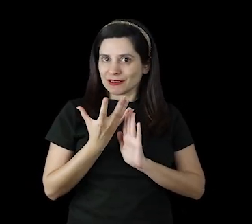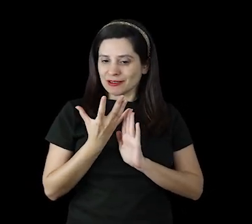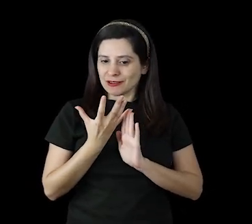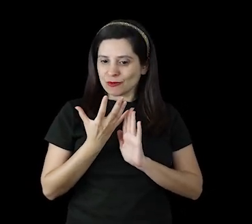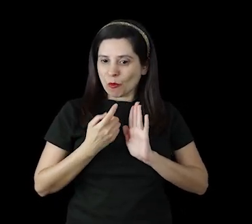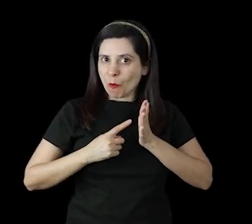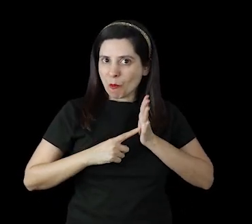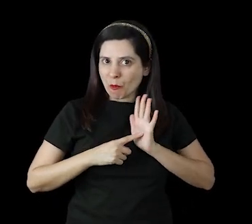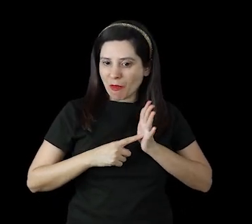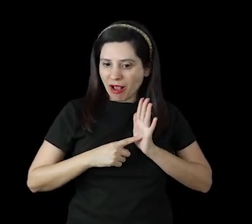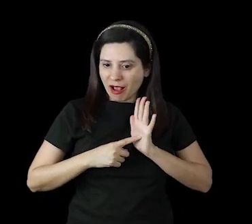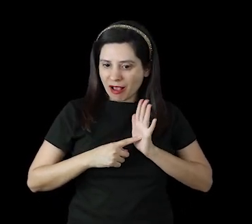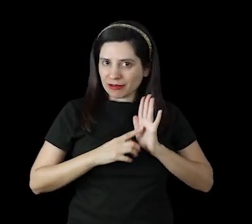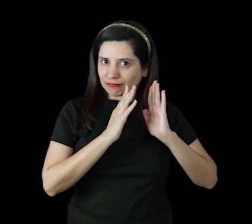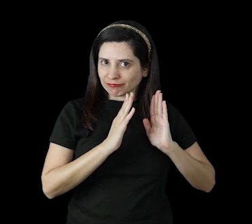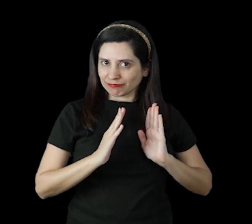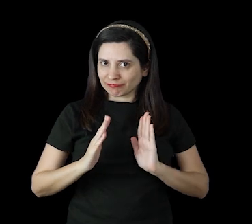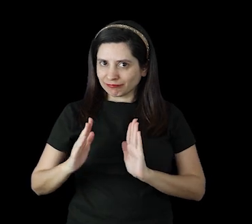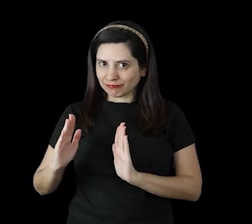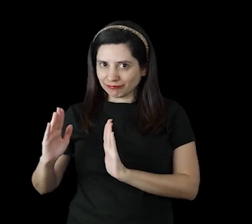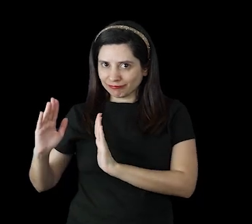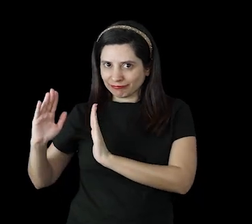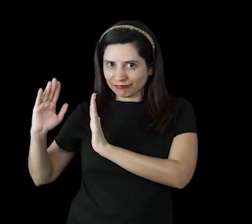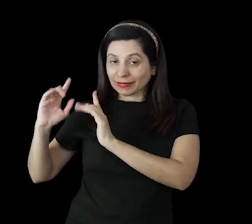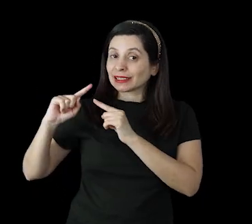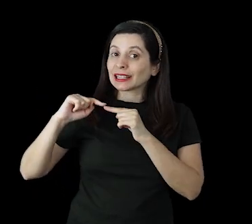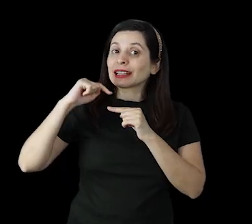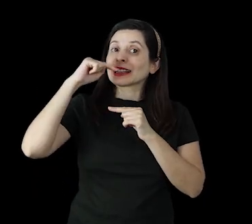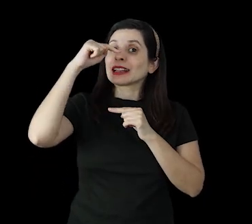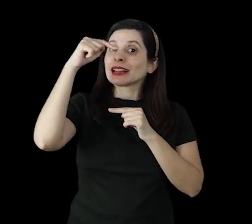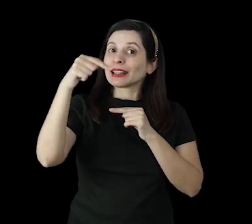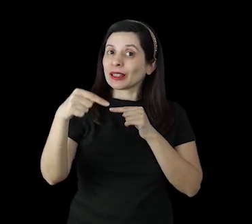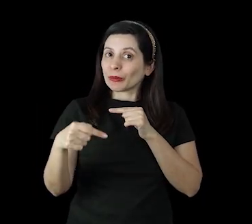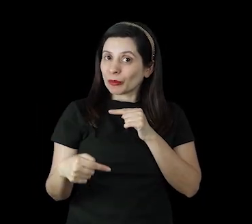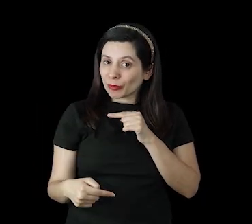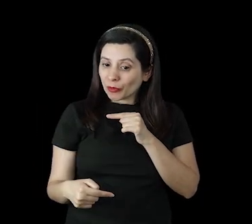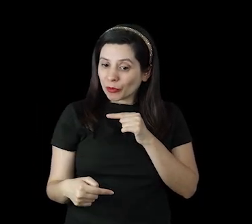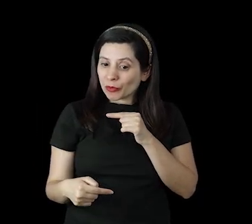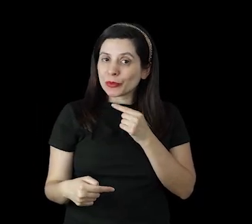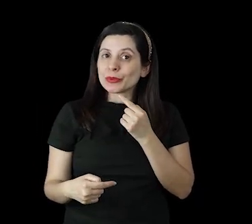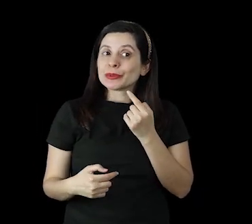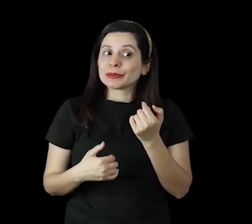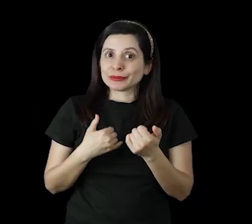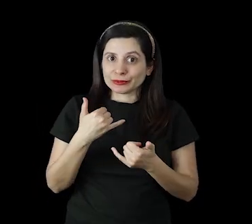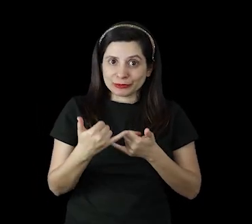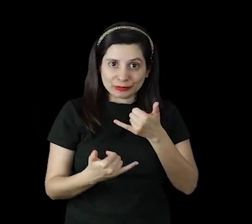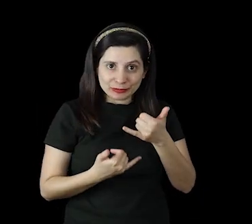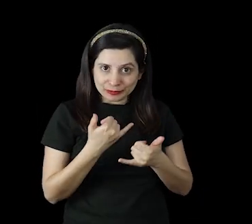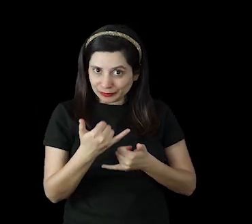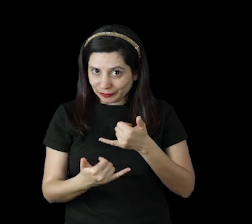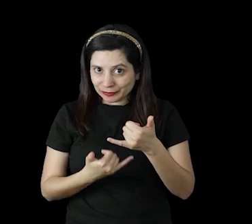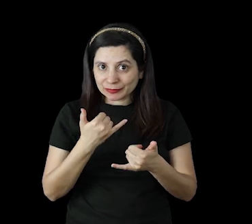máquina, né, uma engrenagem, e aí depois eu jogo com essas relações e com esses